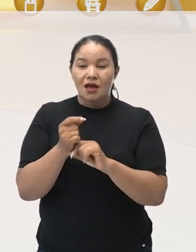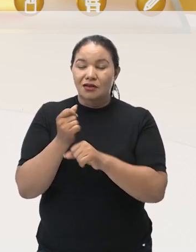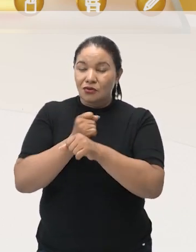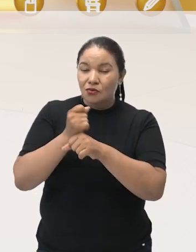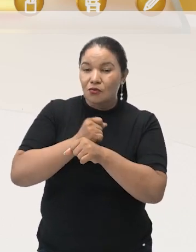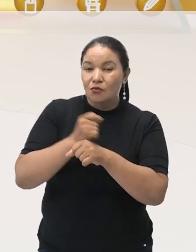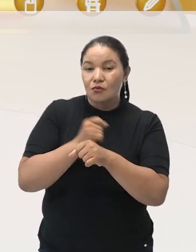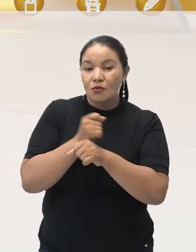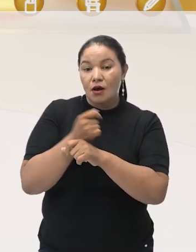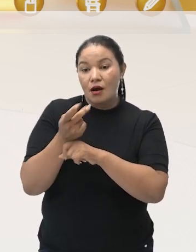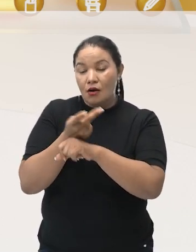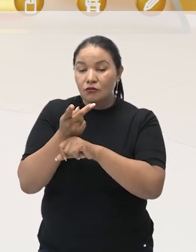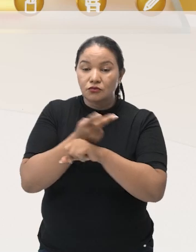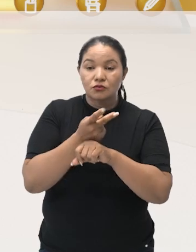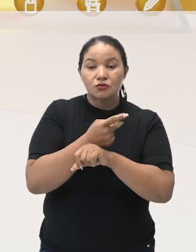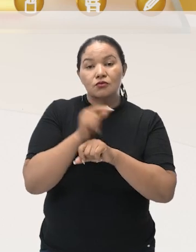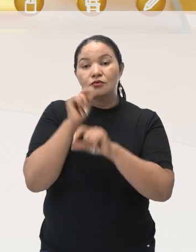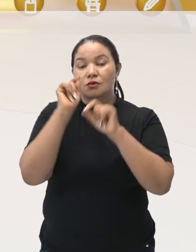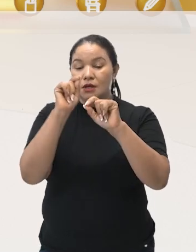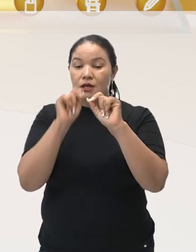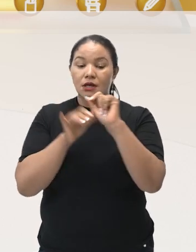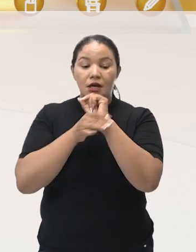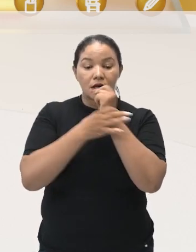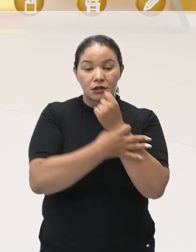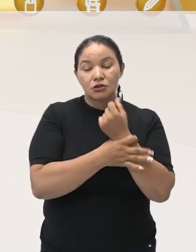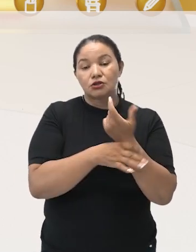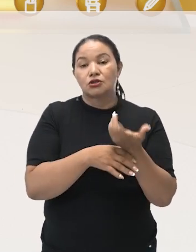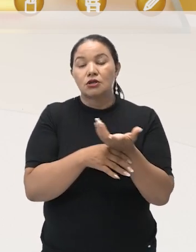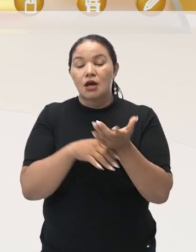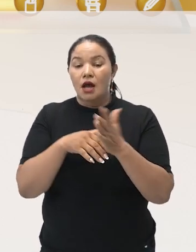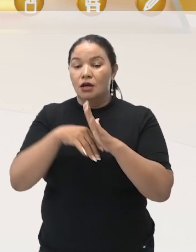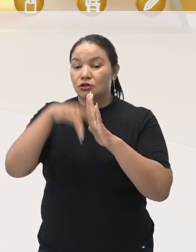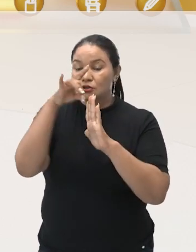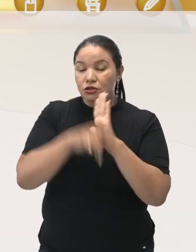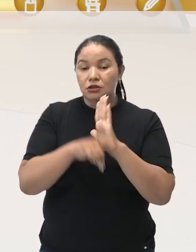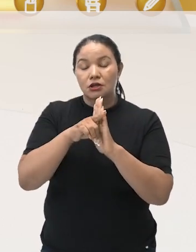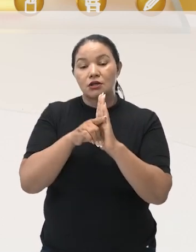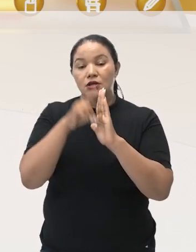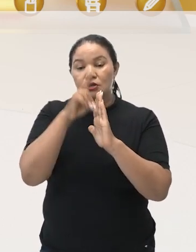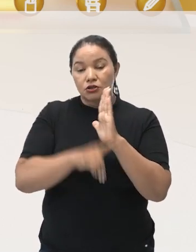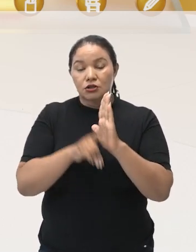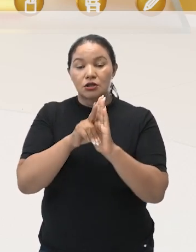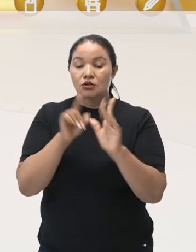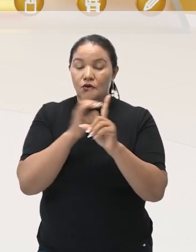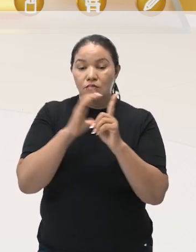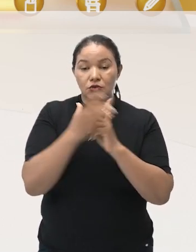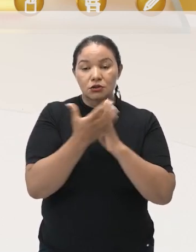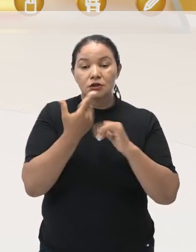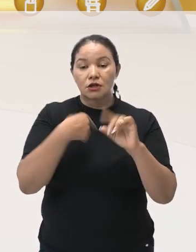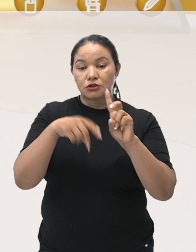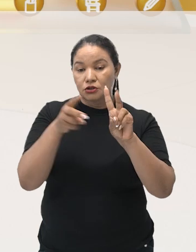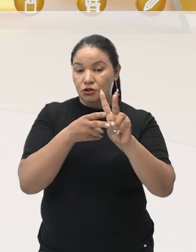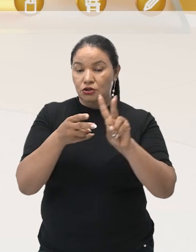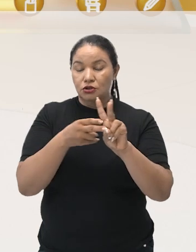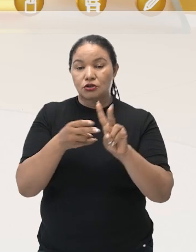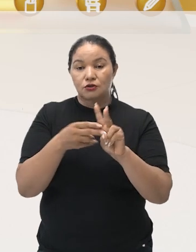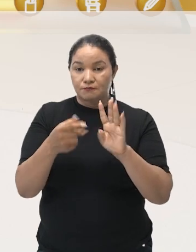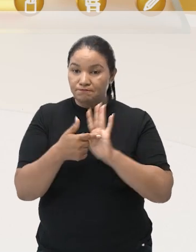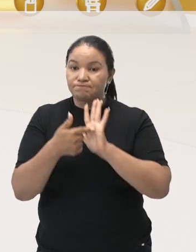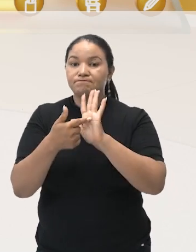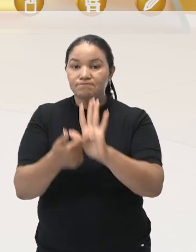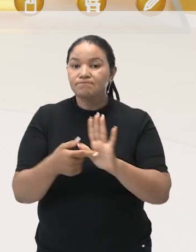se passa de garantir direitos para as comunidades indígenas no território brasileiro. Mesmo diante